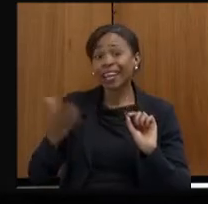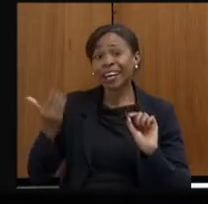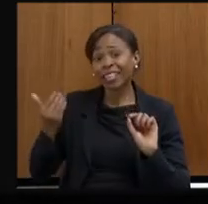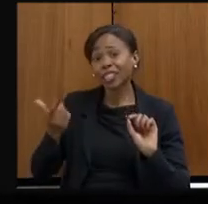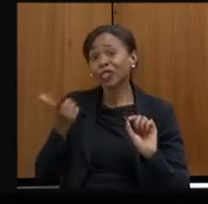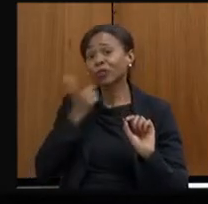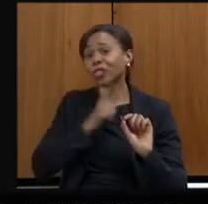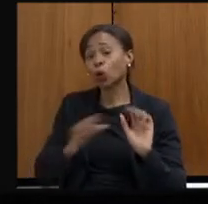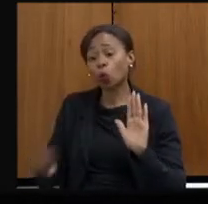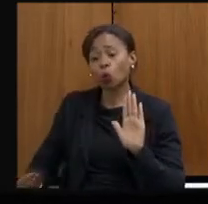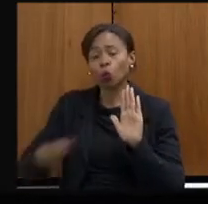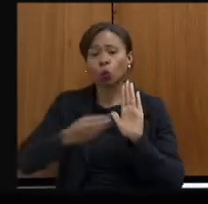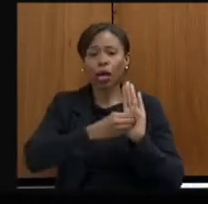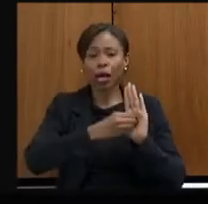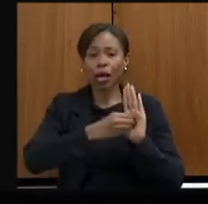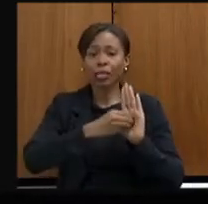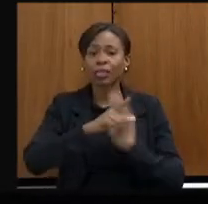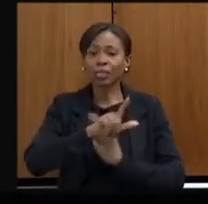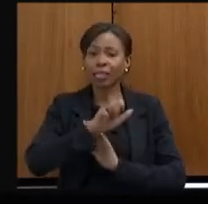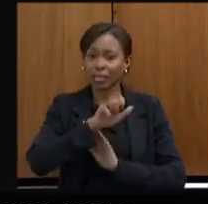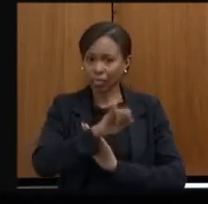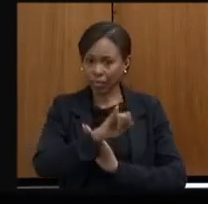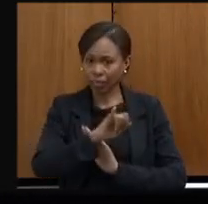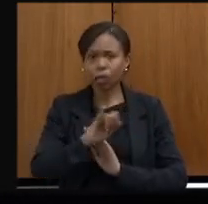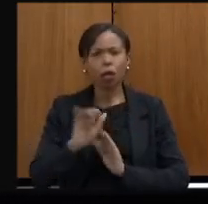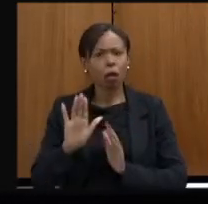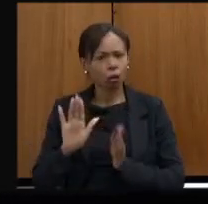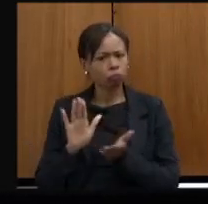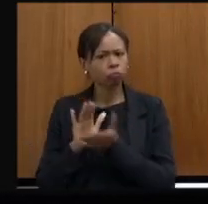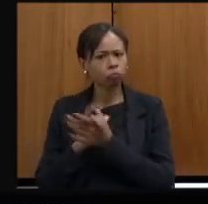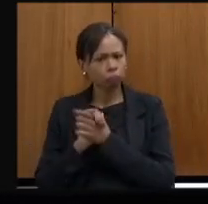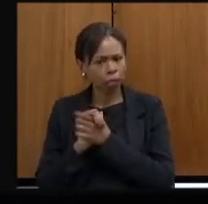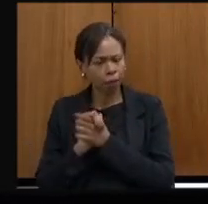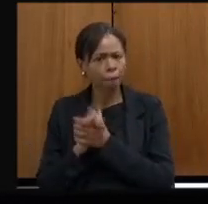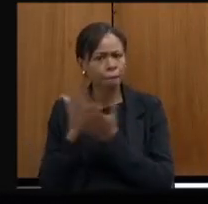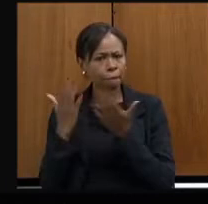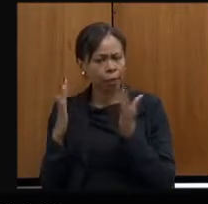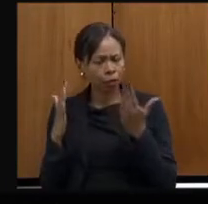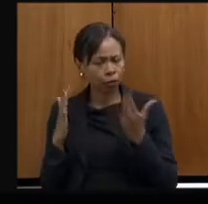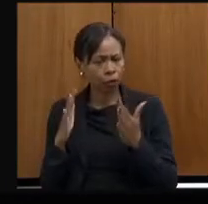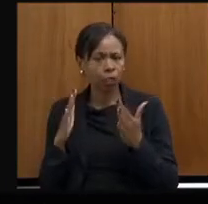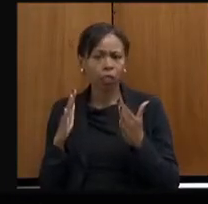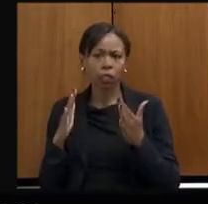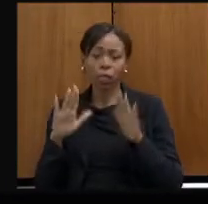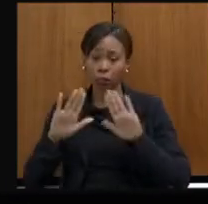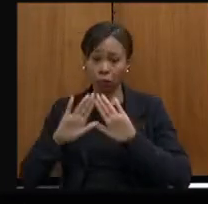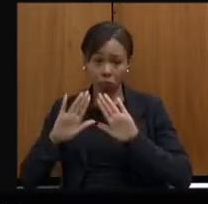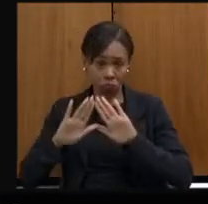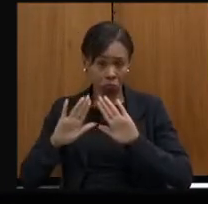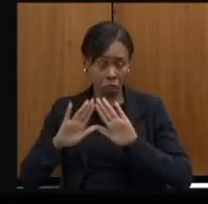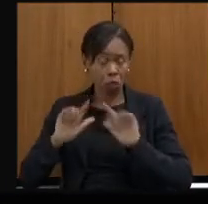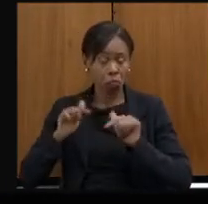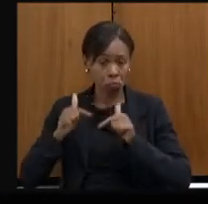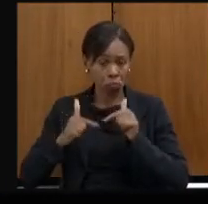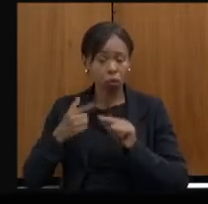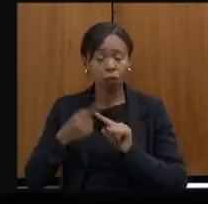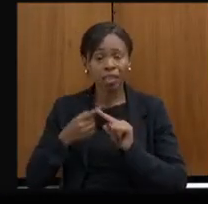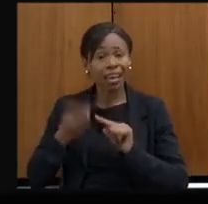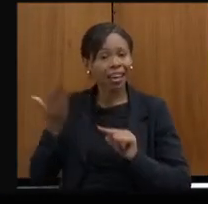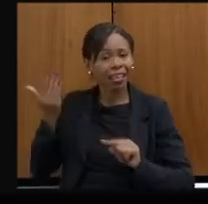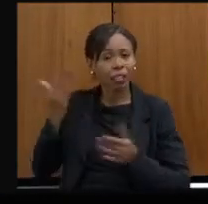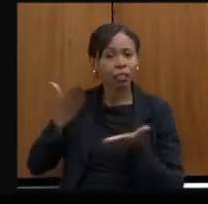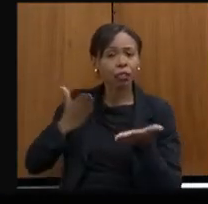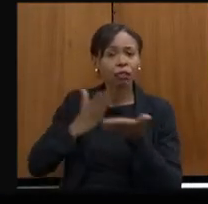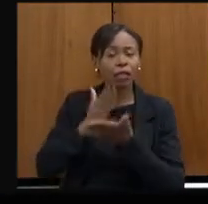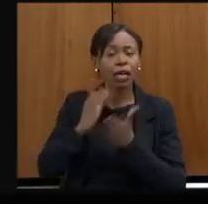vincular em lei, e aqui eu elogio o trabalho de toda a Assembleia Legislativa, quando nós aprovamos a Lei